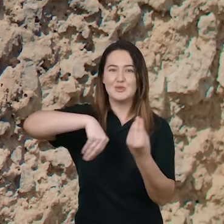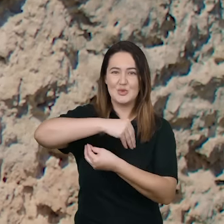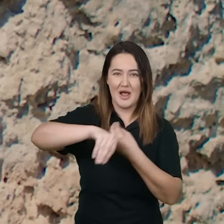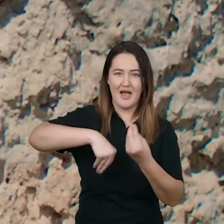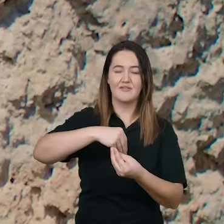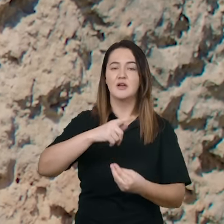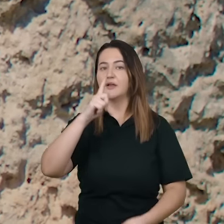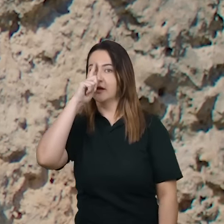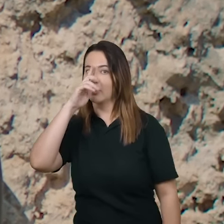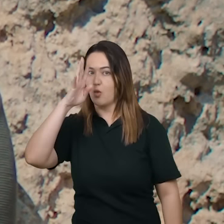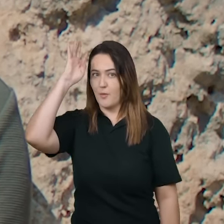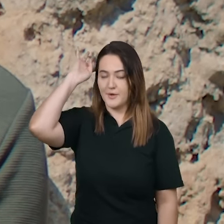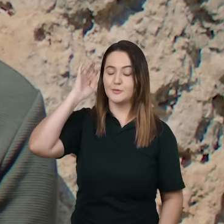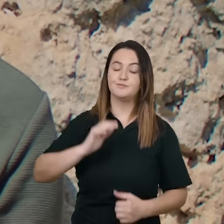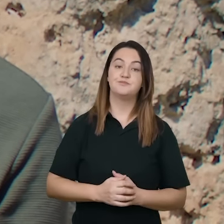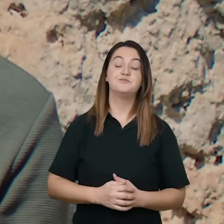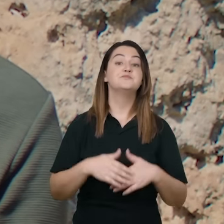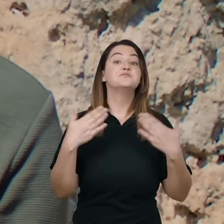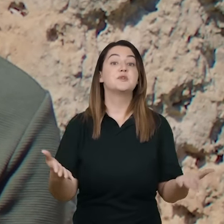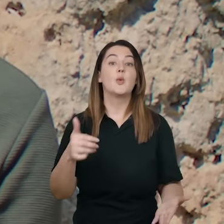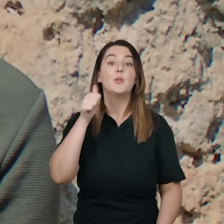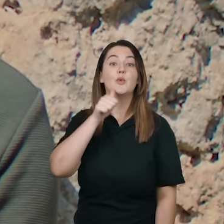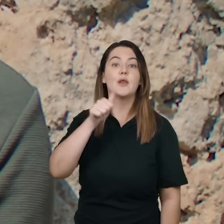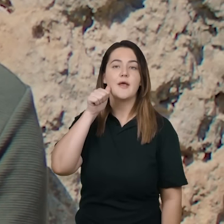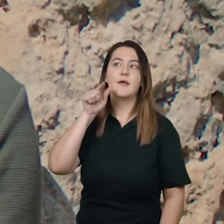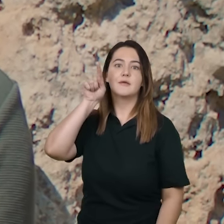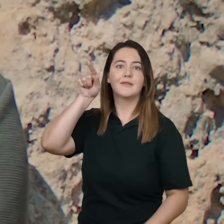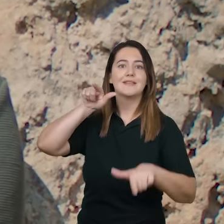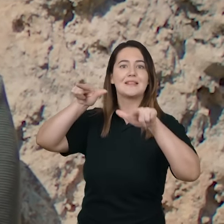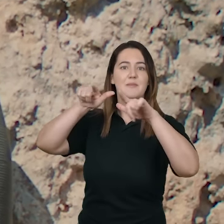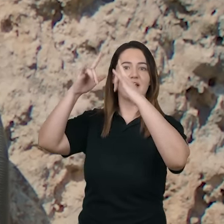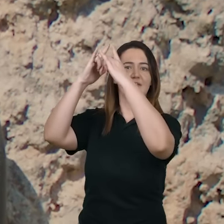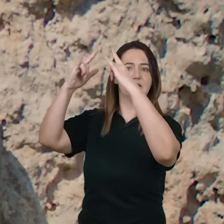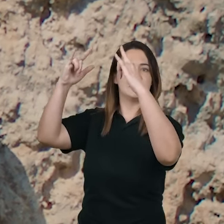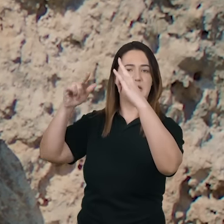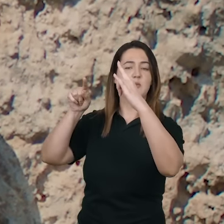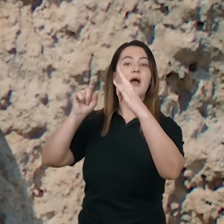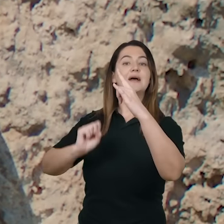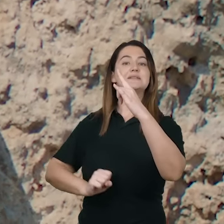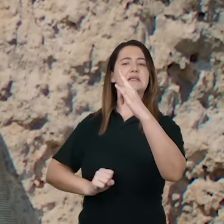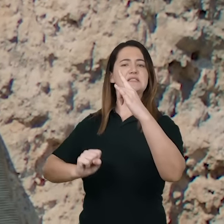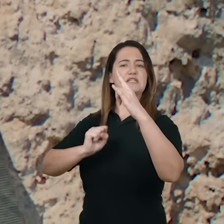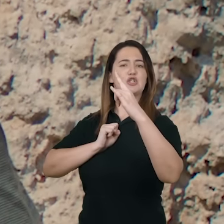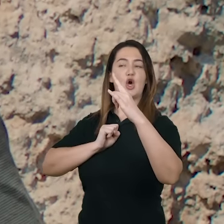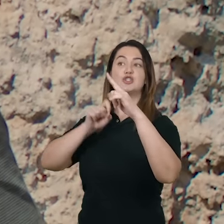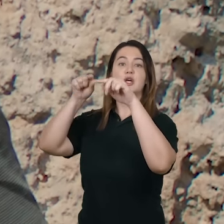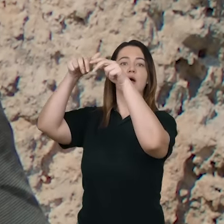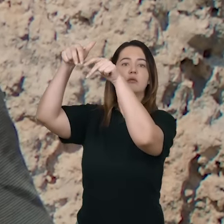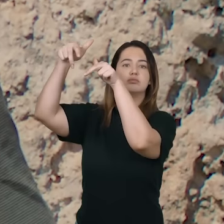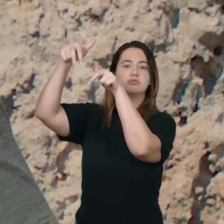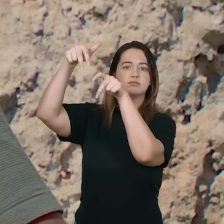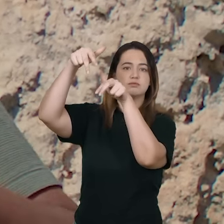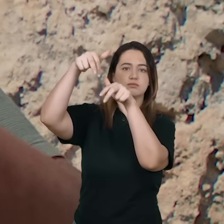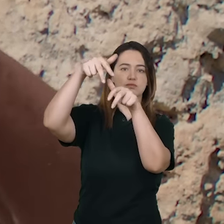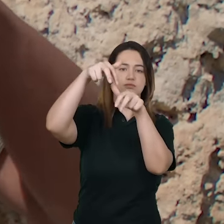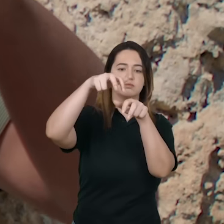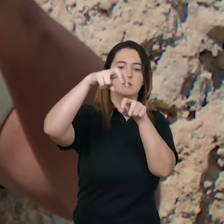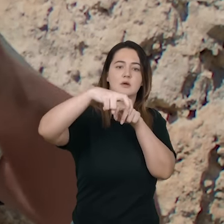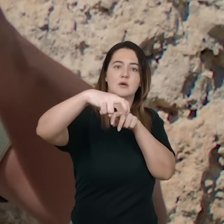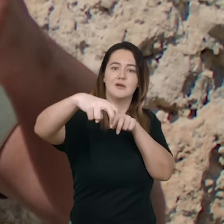bem, essas sacerdotisas que estavam no templo de Afrodite, a deusa do amor, tinham que descer até a cidade e